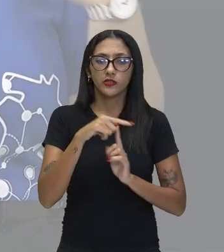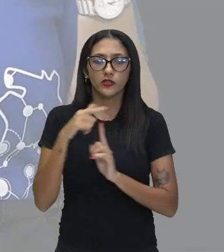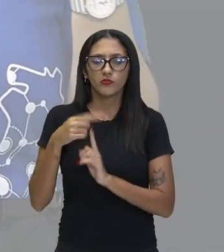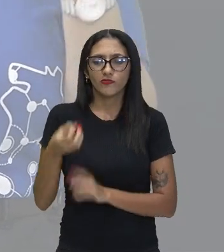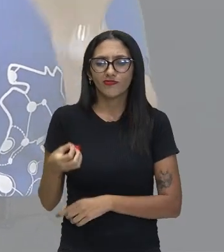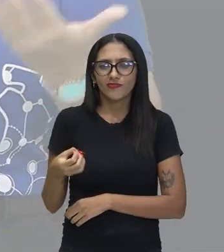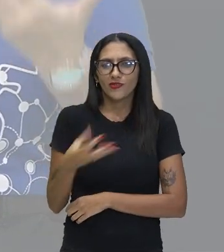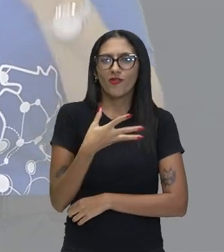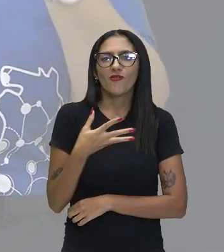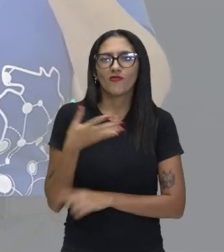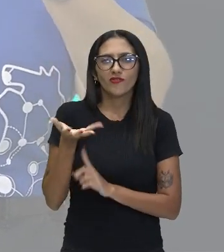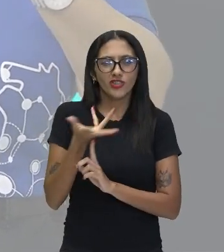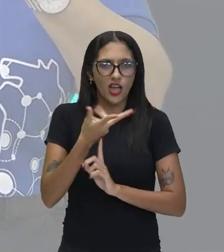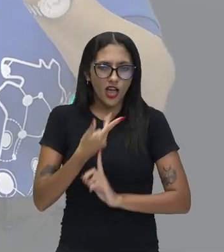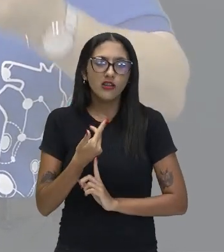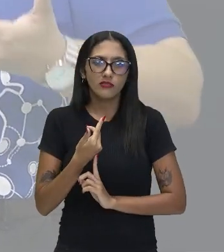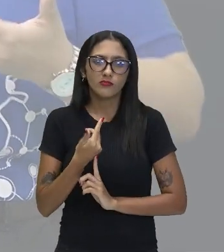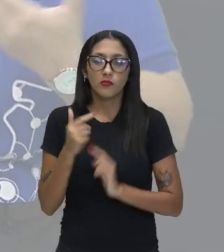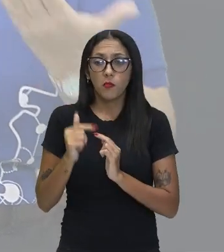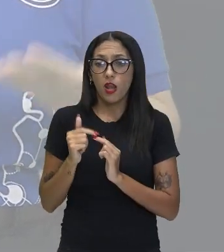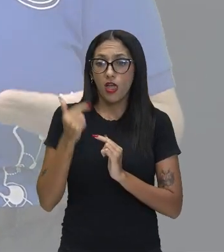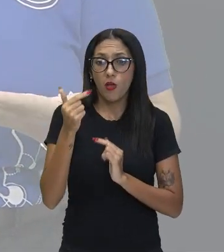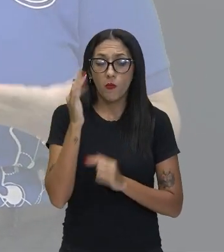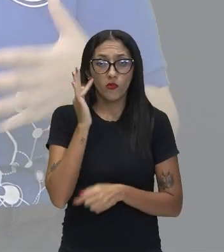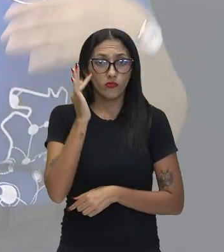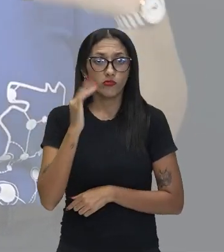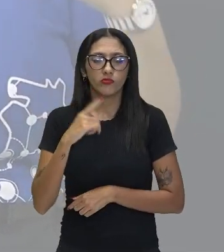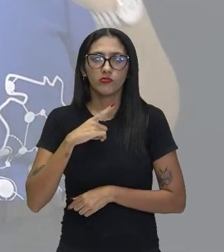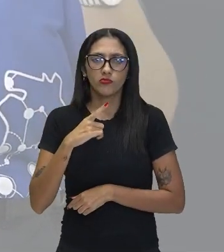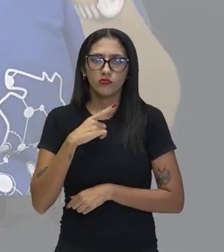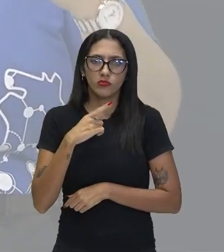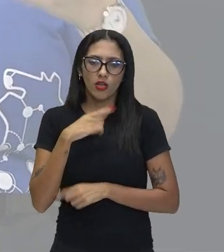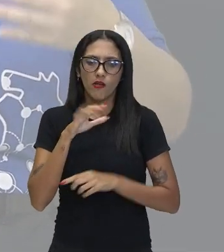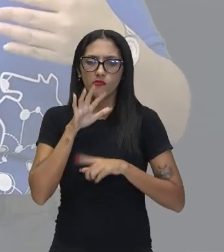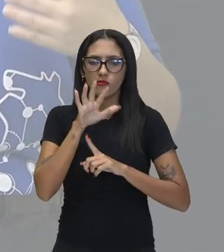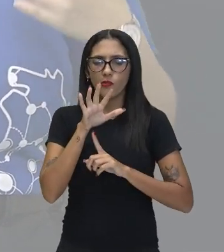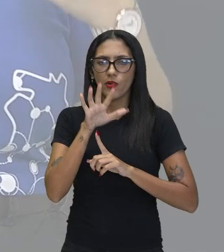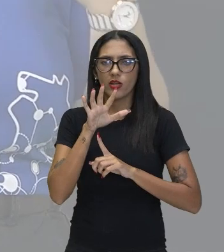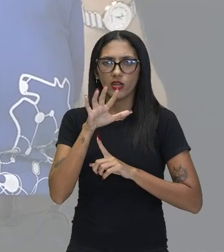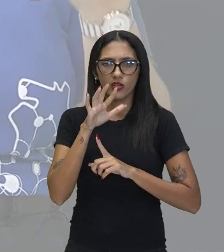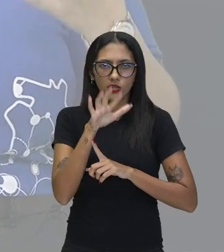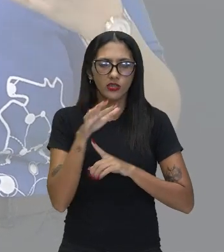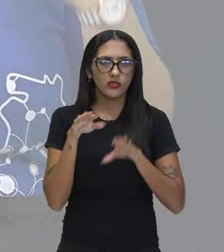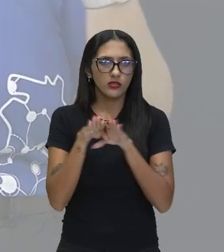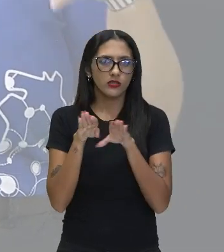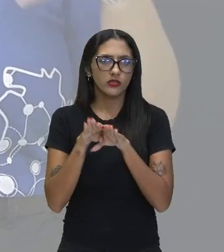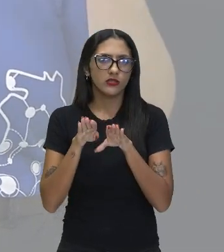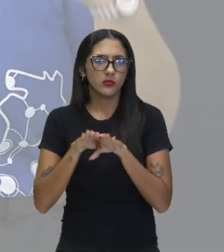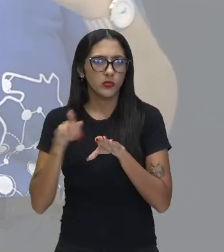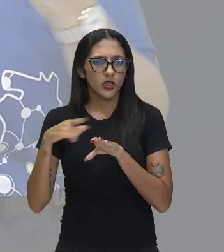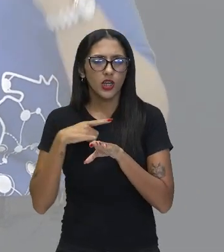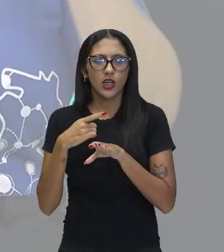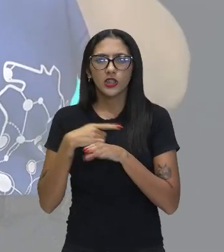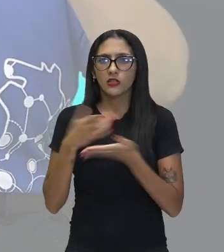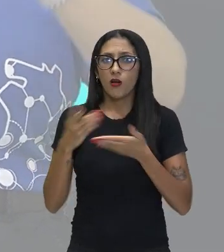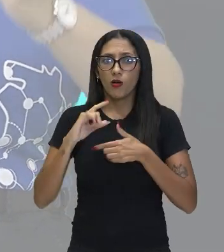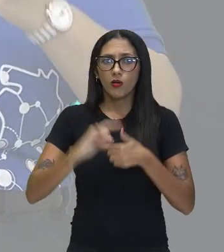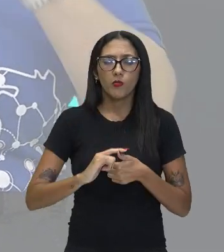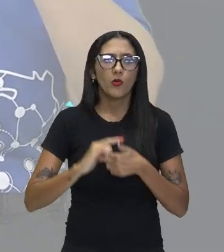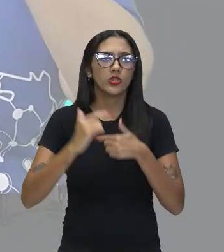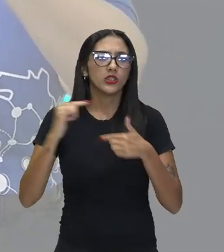arte para efetivamente influenciar, efetivamente fazer com que o